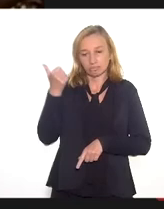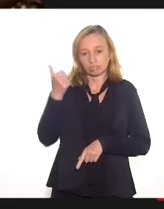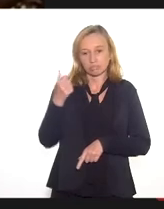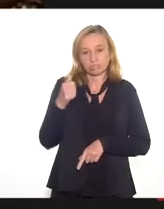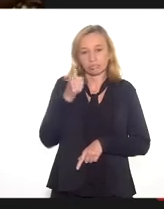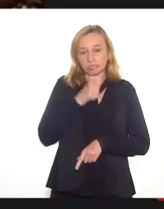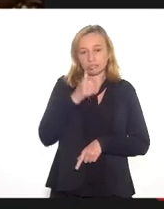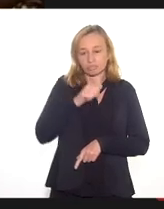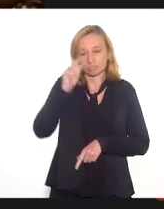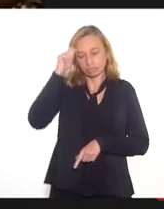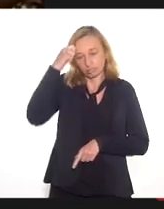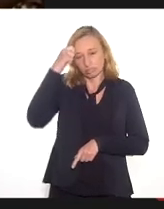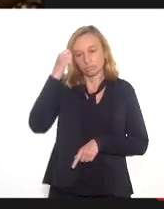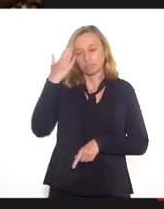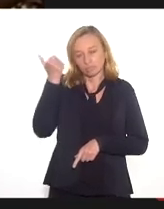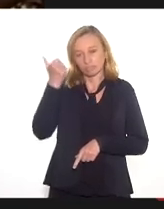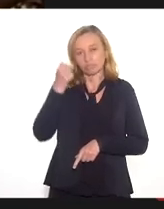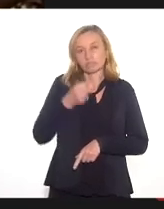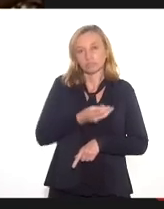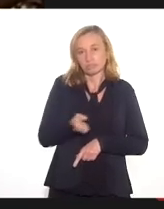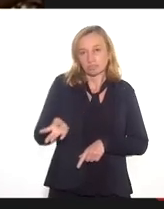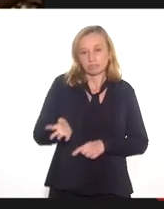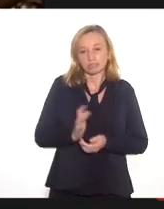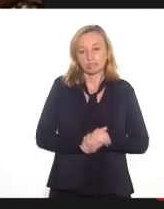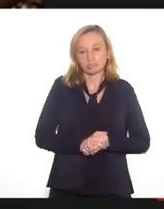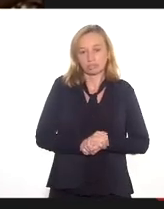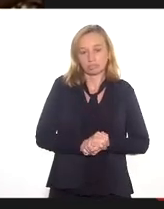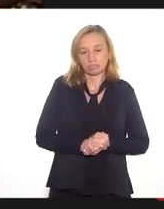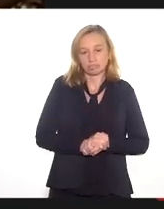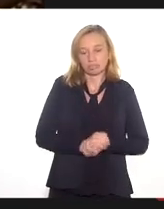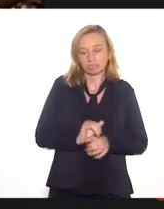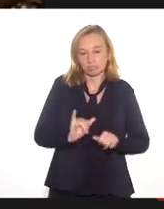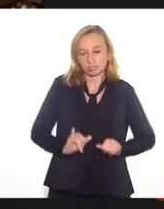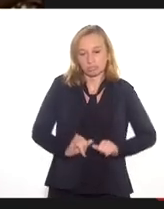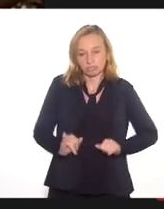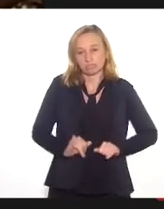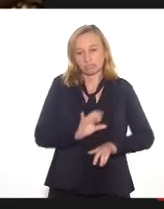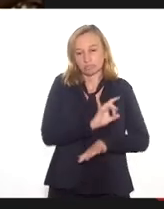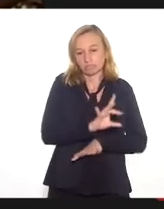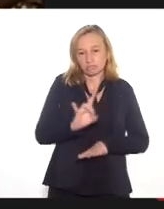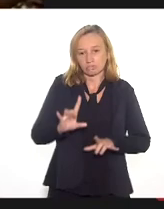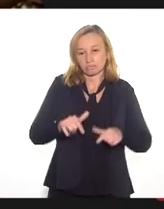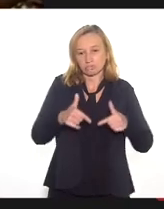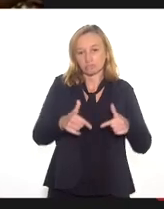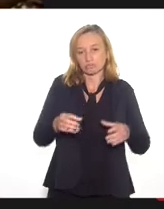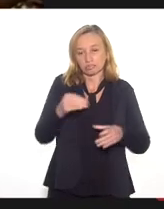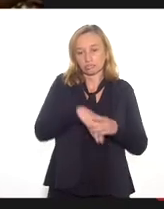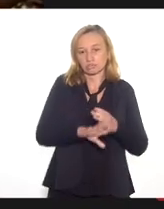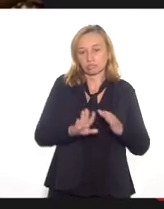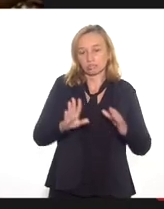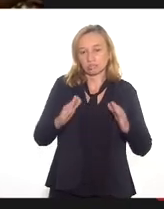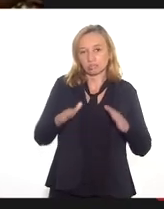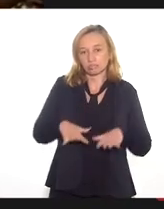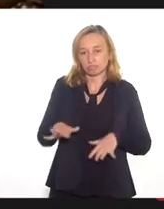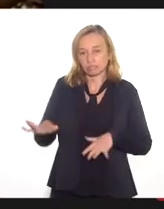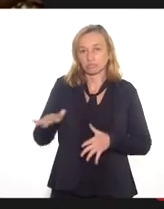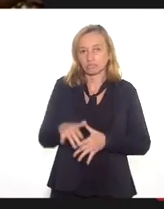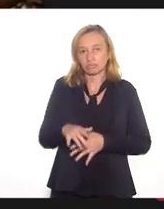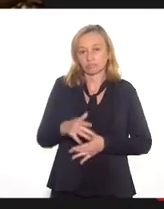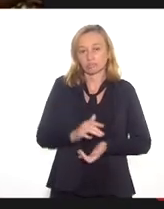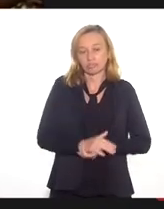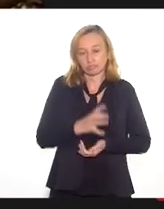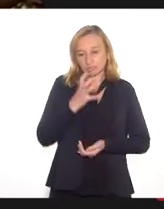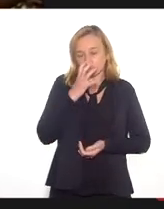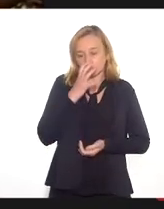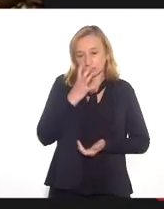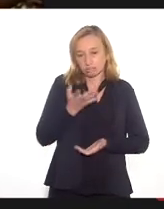preta sabe o quanto que é sofrido cada uma dessas operações dentro da favela é impressionante